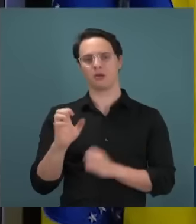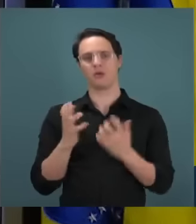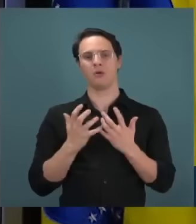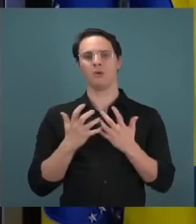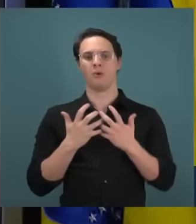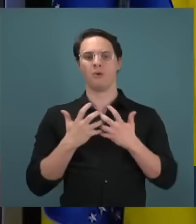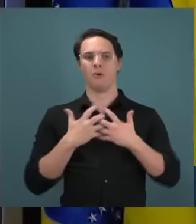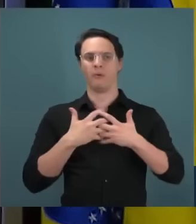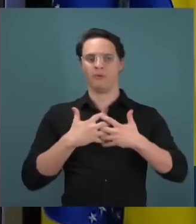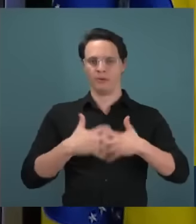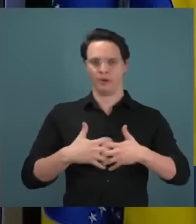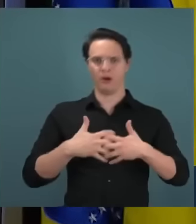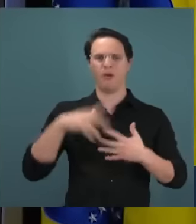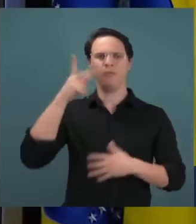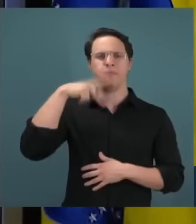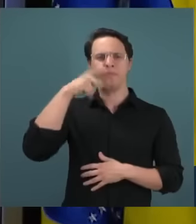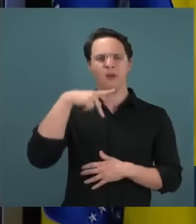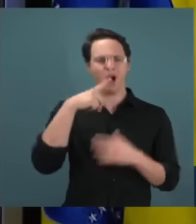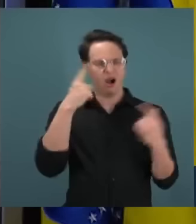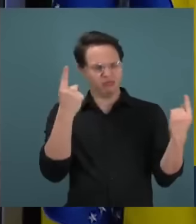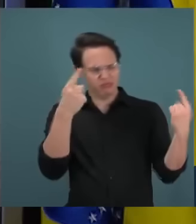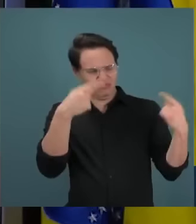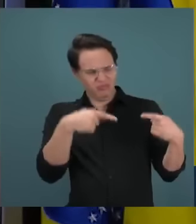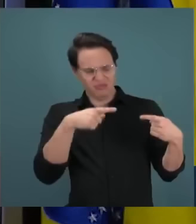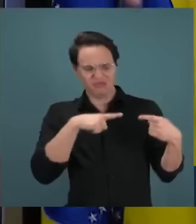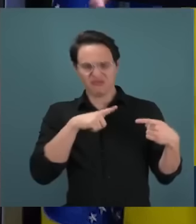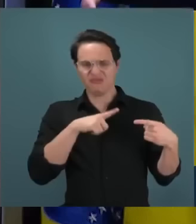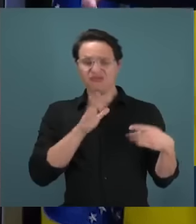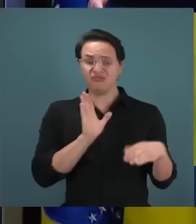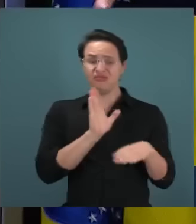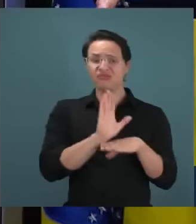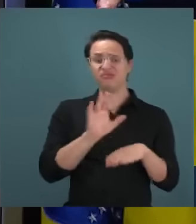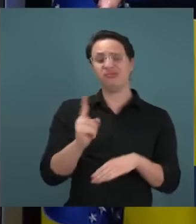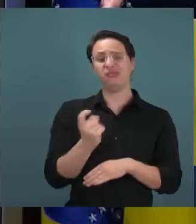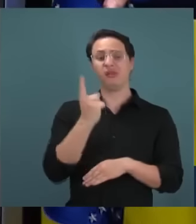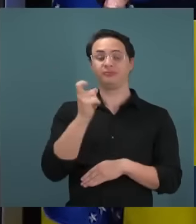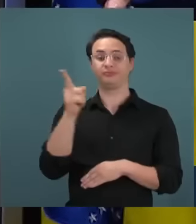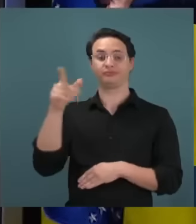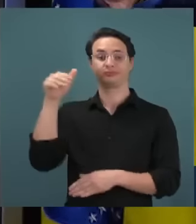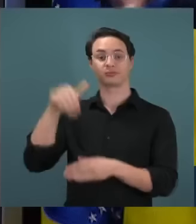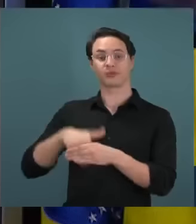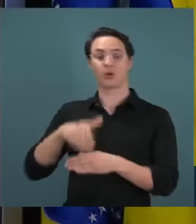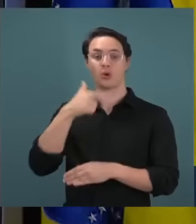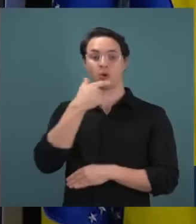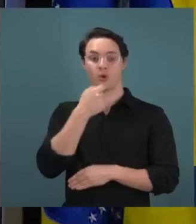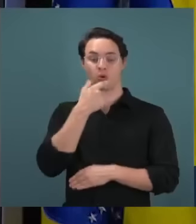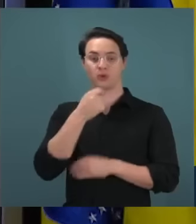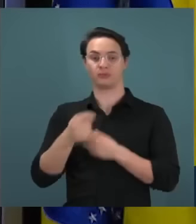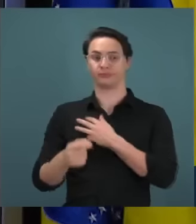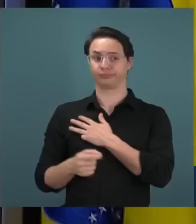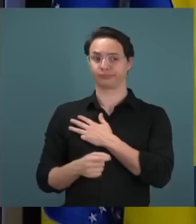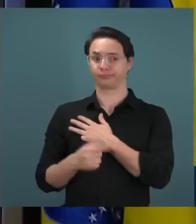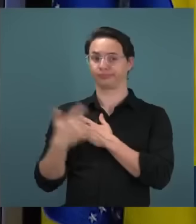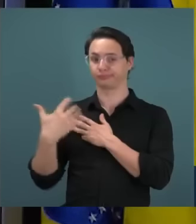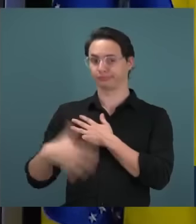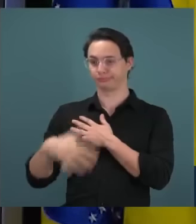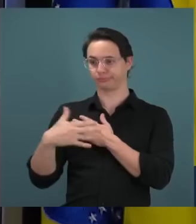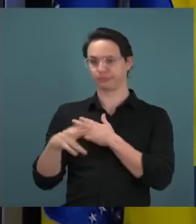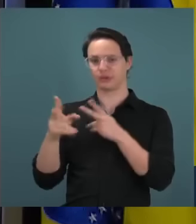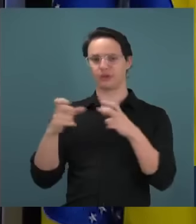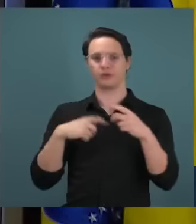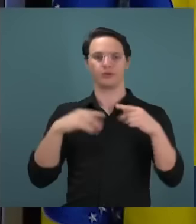partido político de oposição, beneficiando exclusivamente a candidatura de Lula. E olha que eu tenho muitas restrições ao